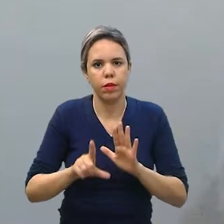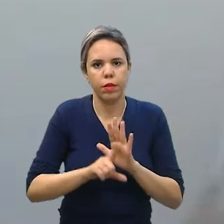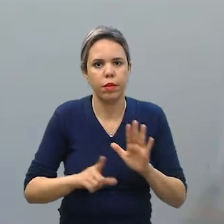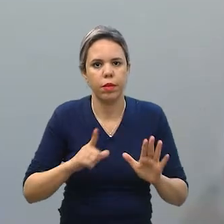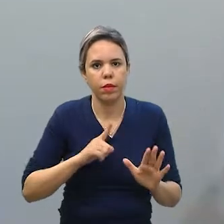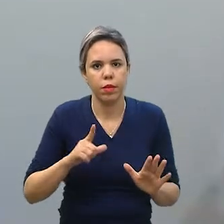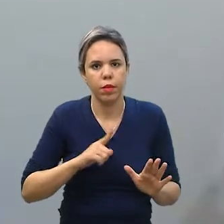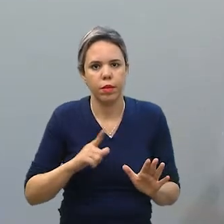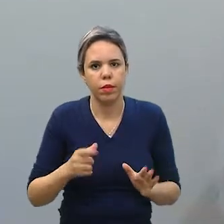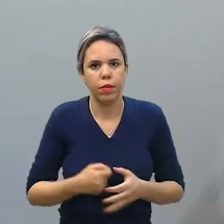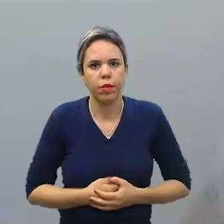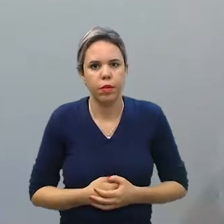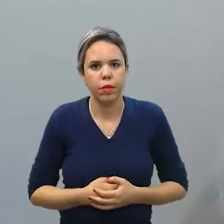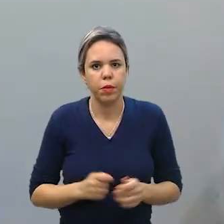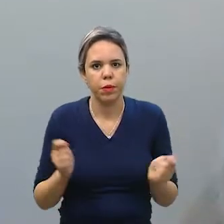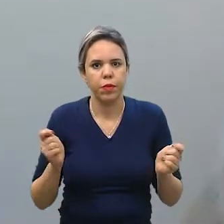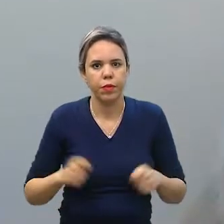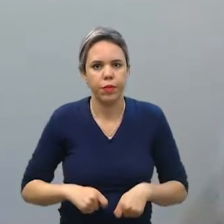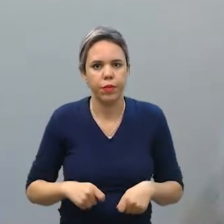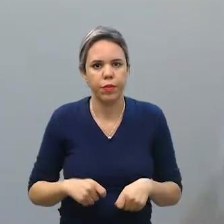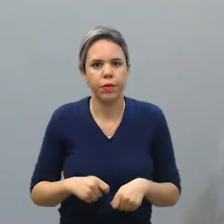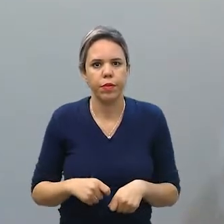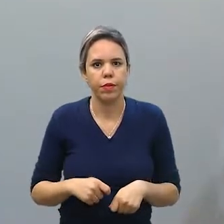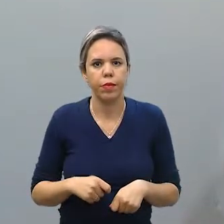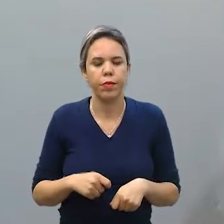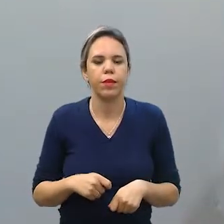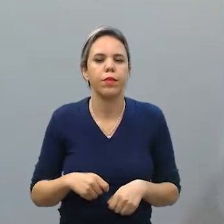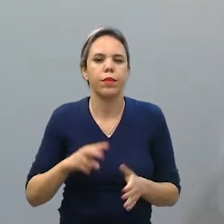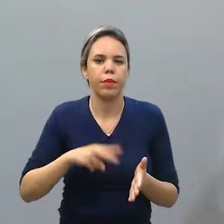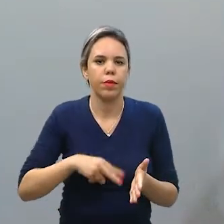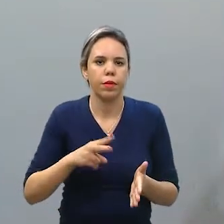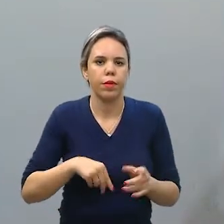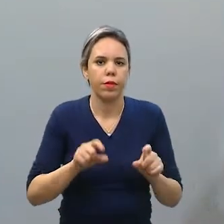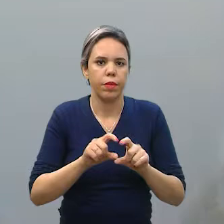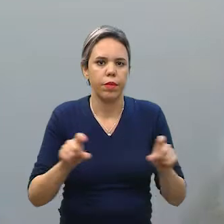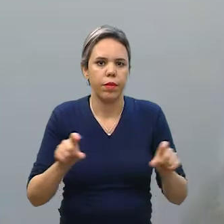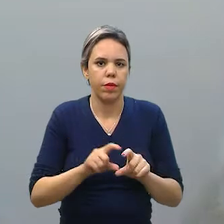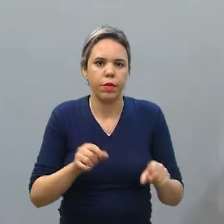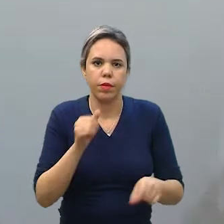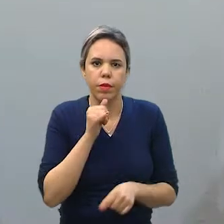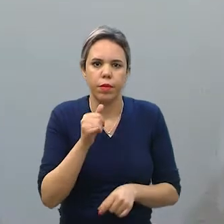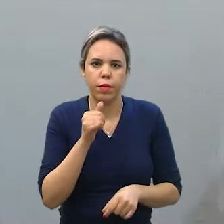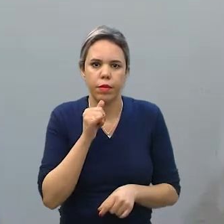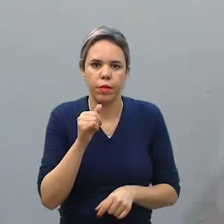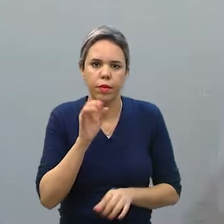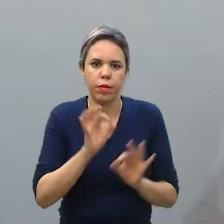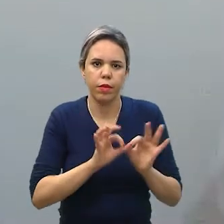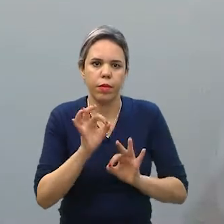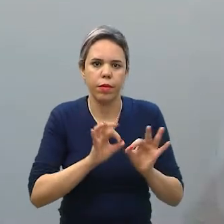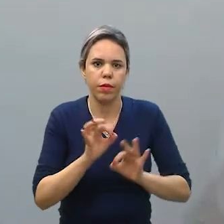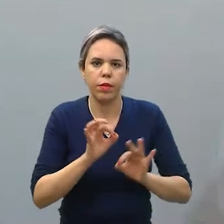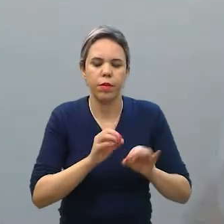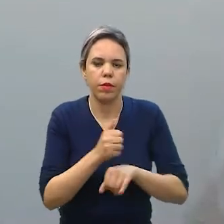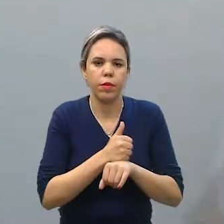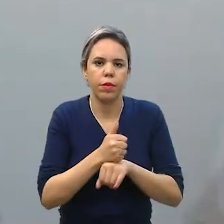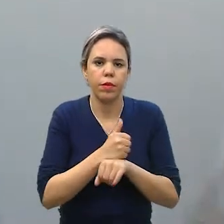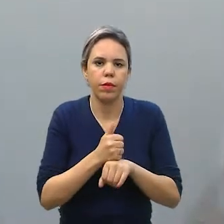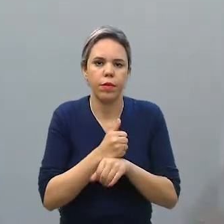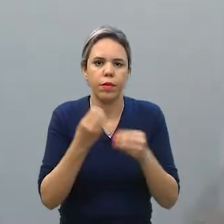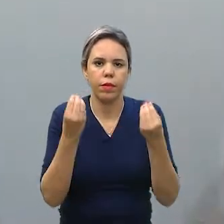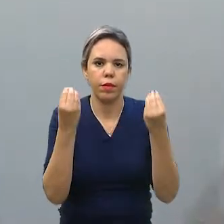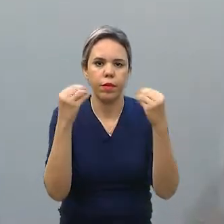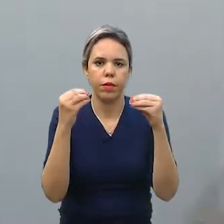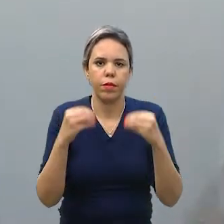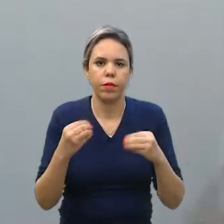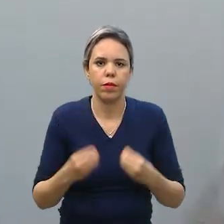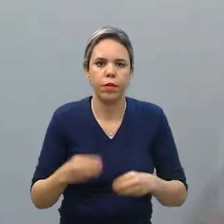existem, para poder, a partir da obra, né, de um trecho, por exemplo, que os elaboradores da questão colocam na prova,